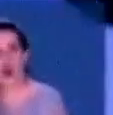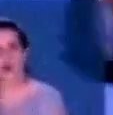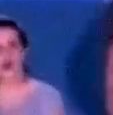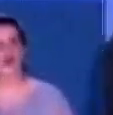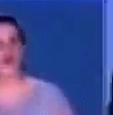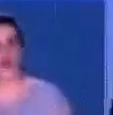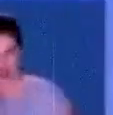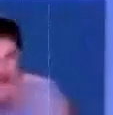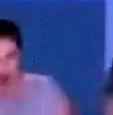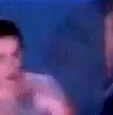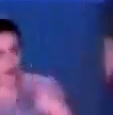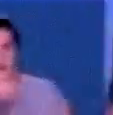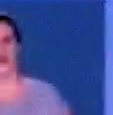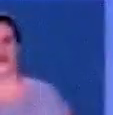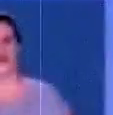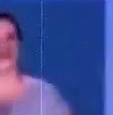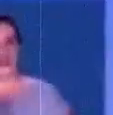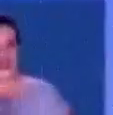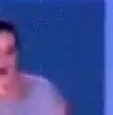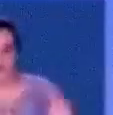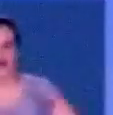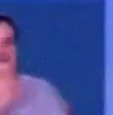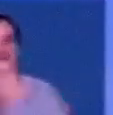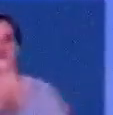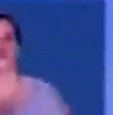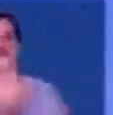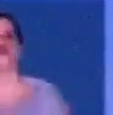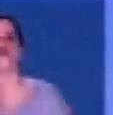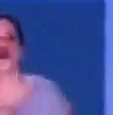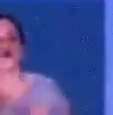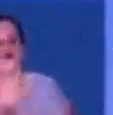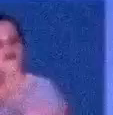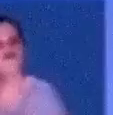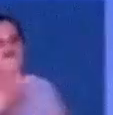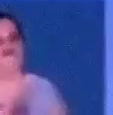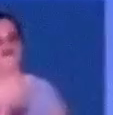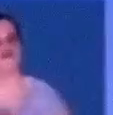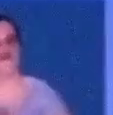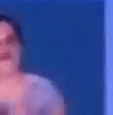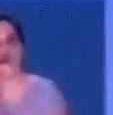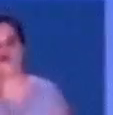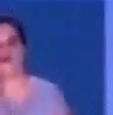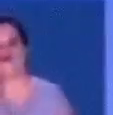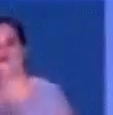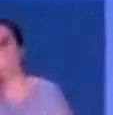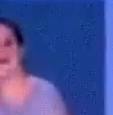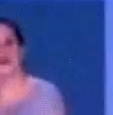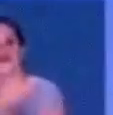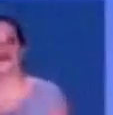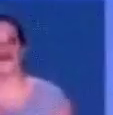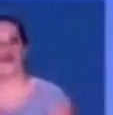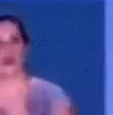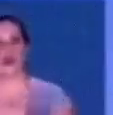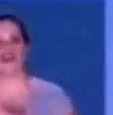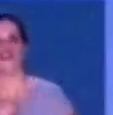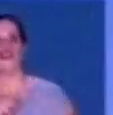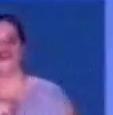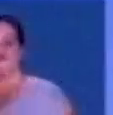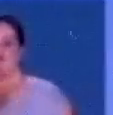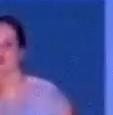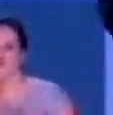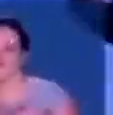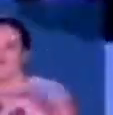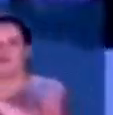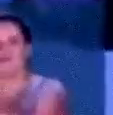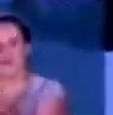muito além da política. Está muito além da política. Nós precisamos fazer algo verdadeiro para o próximo. Temos que tratar o próximo da maneira que gostaríamos de ser